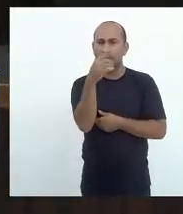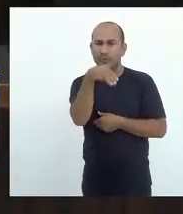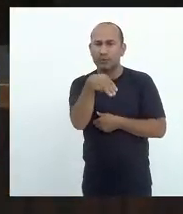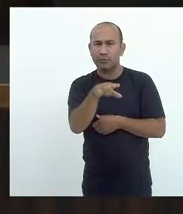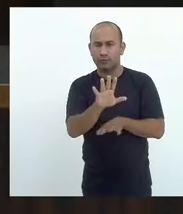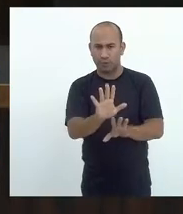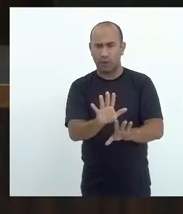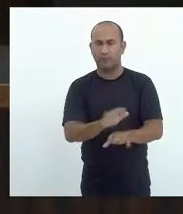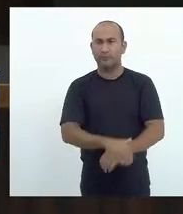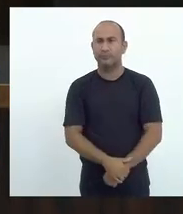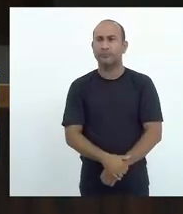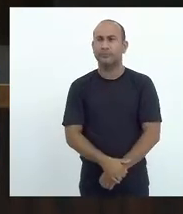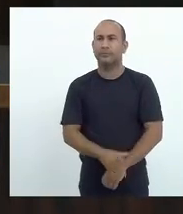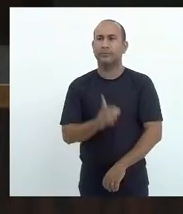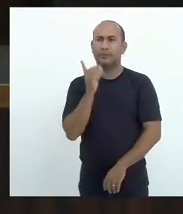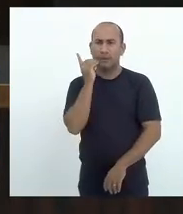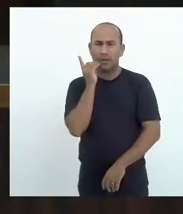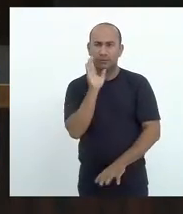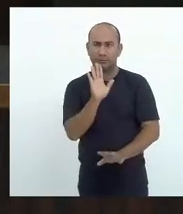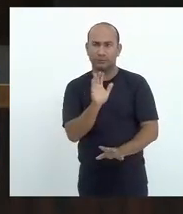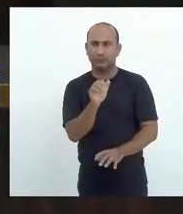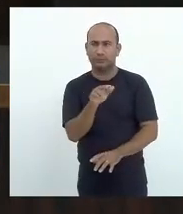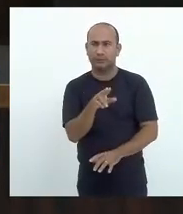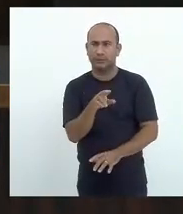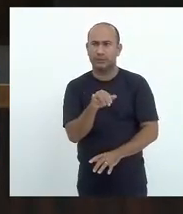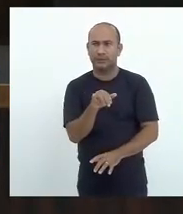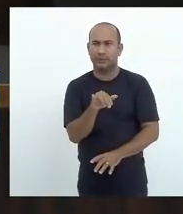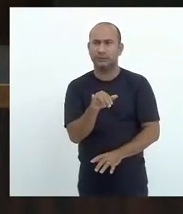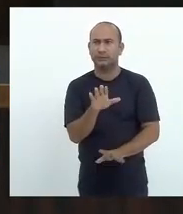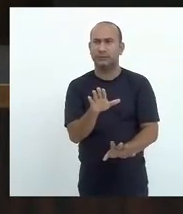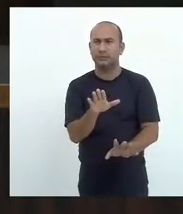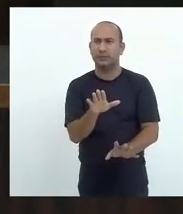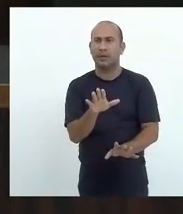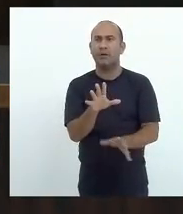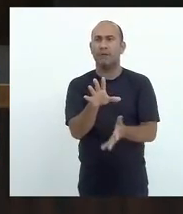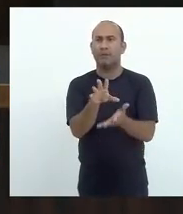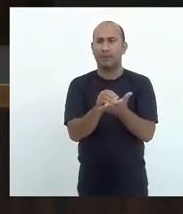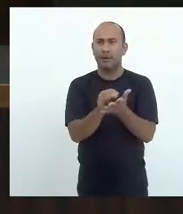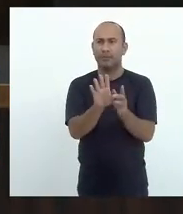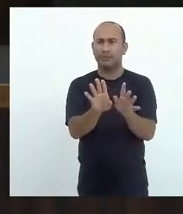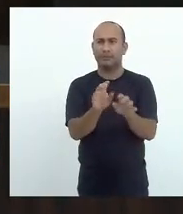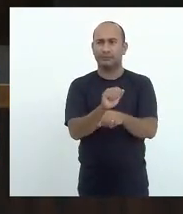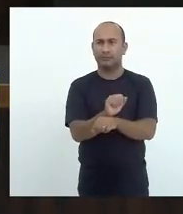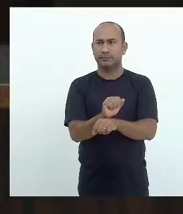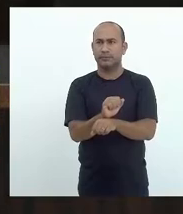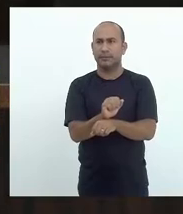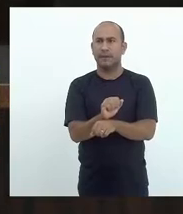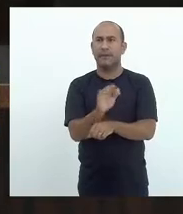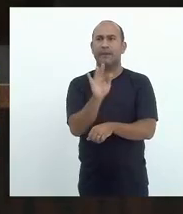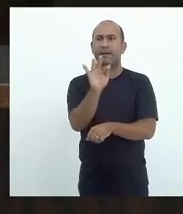as... Deixa eu colher o... fazer a declaração de voto e a gente pega aqui com você. Deputado Flávio